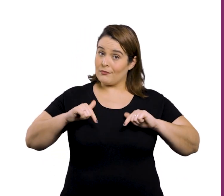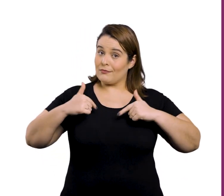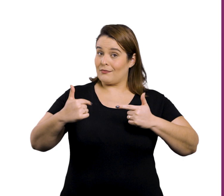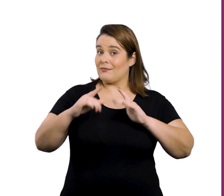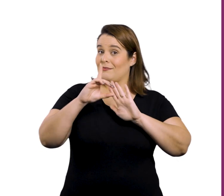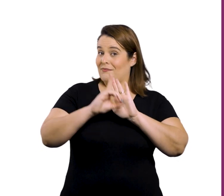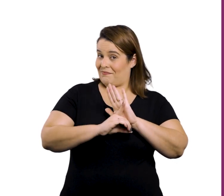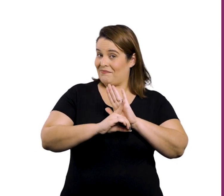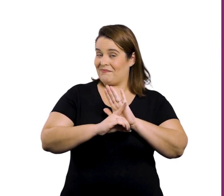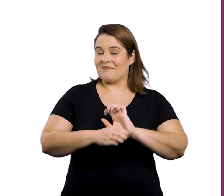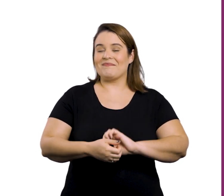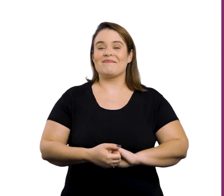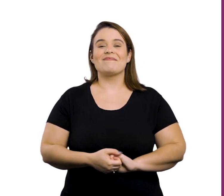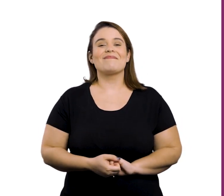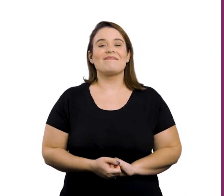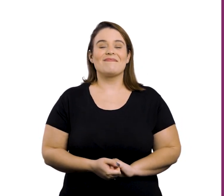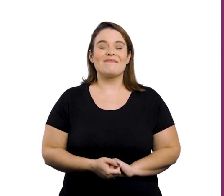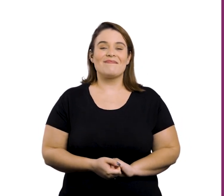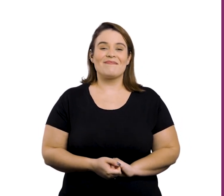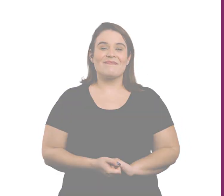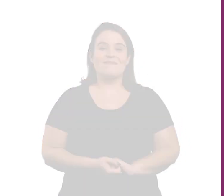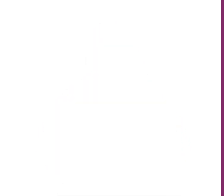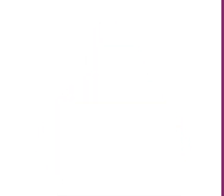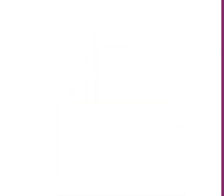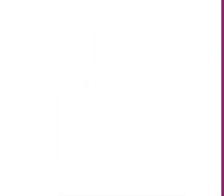se lutarmos por nossos direitos.